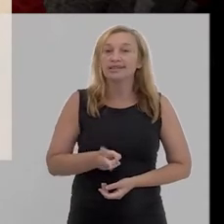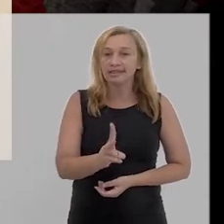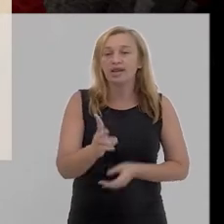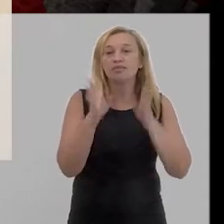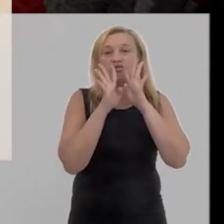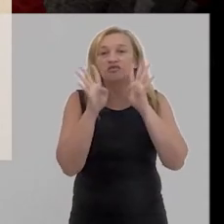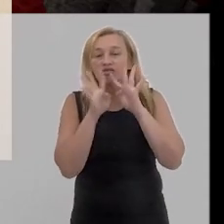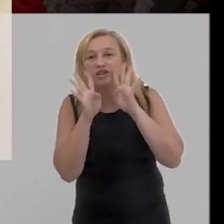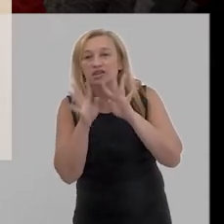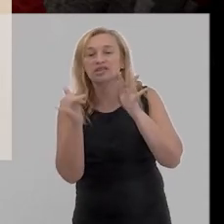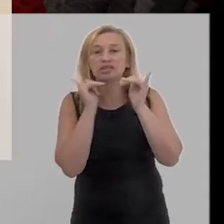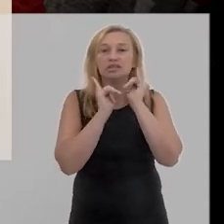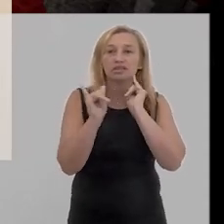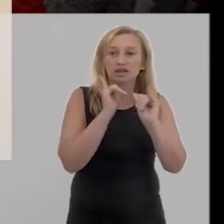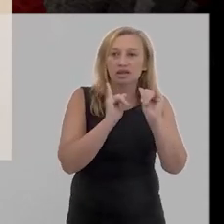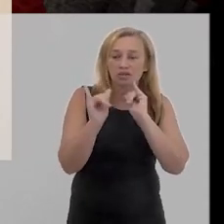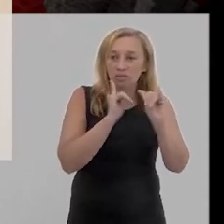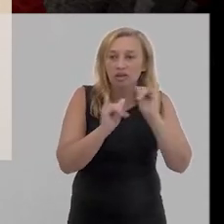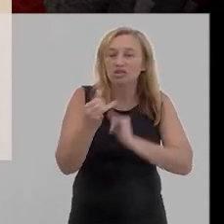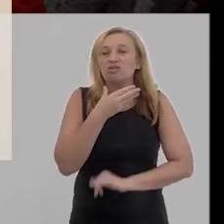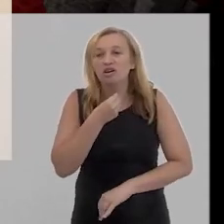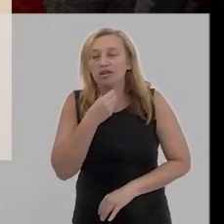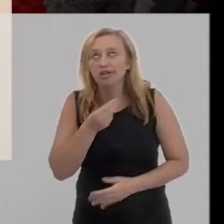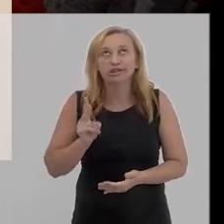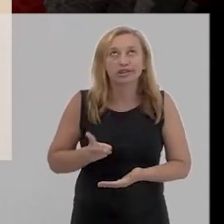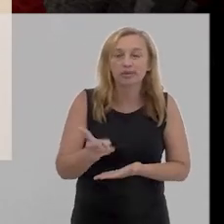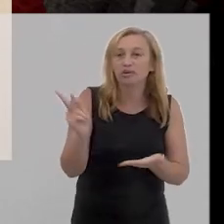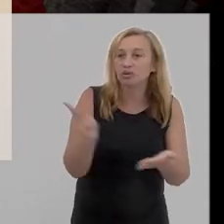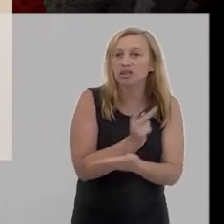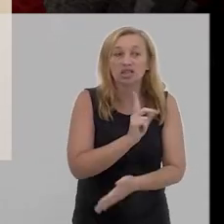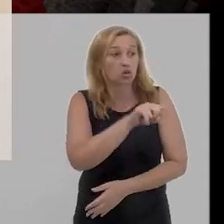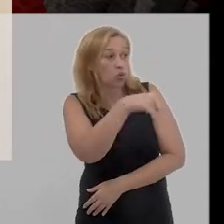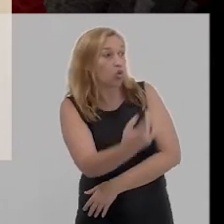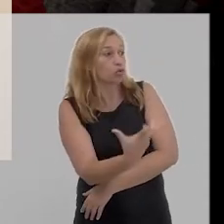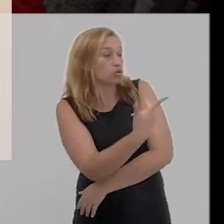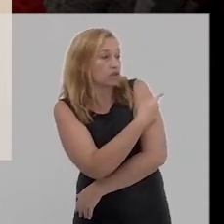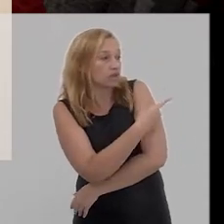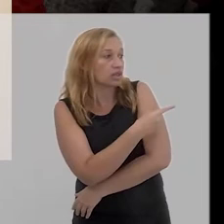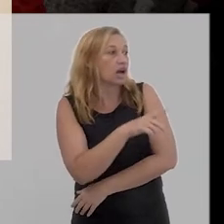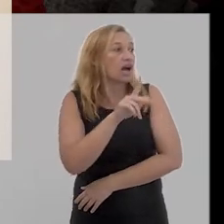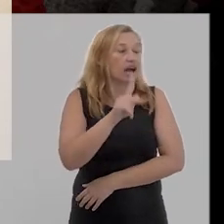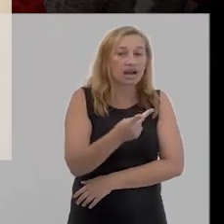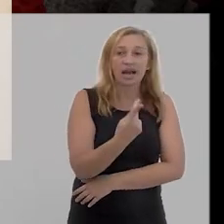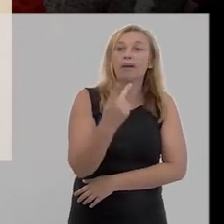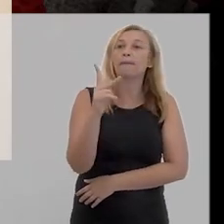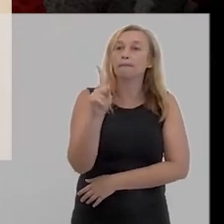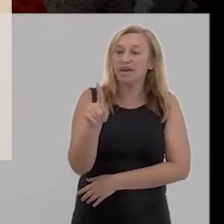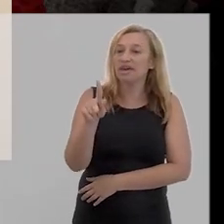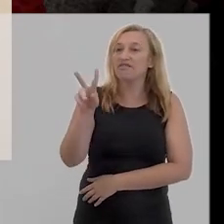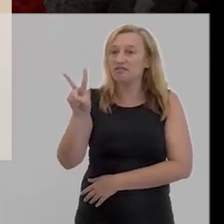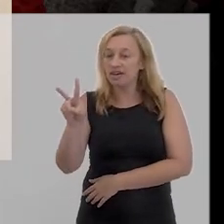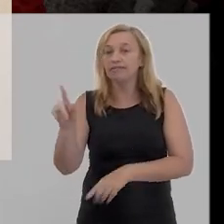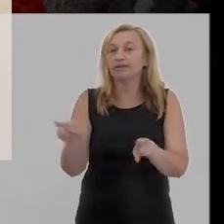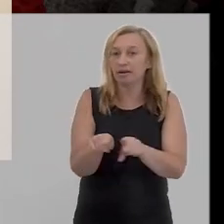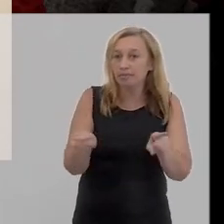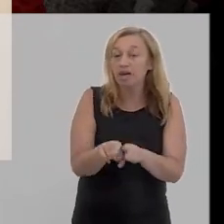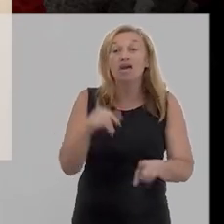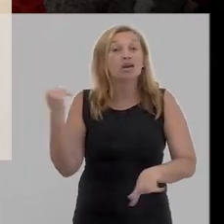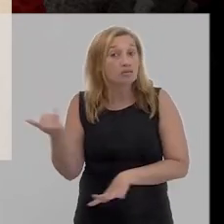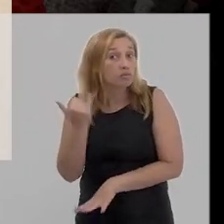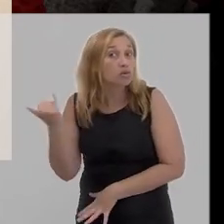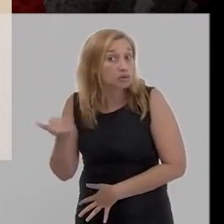sempre aconteceu. Nós já vivemos isso em outras vacinações, HPV também foi algo